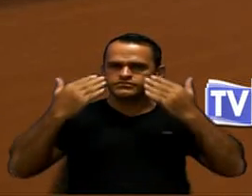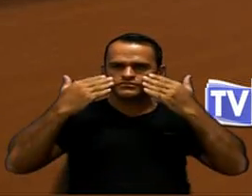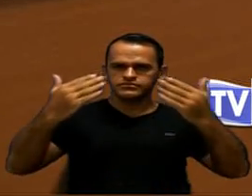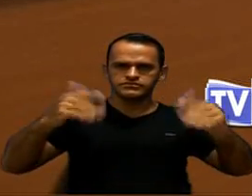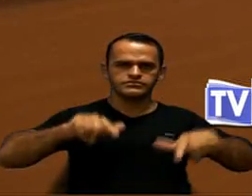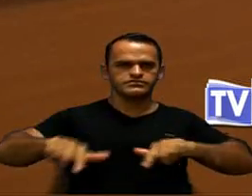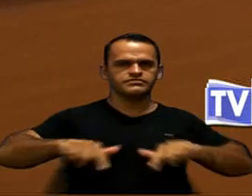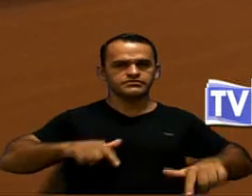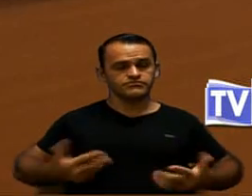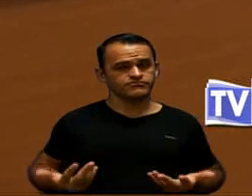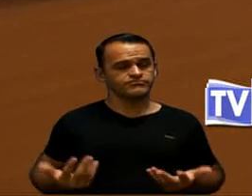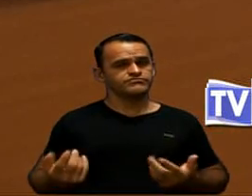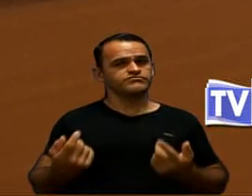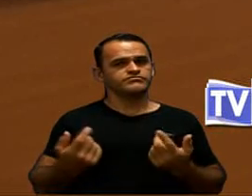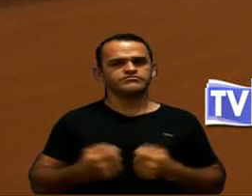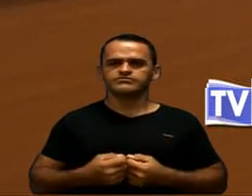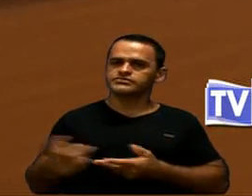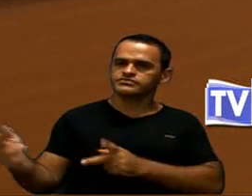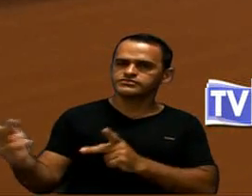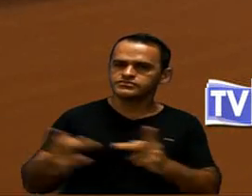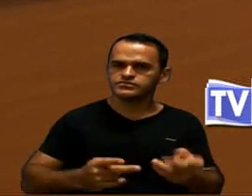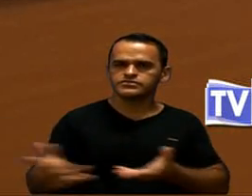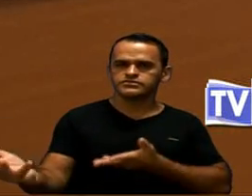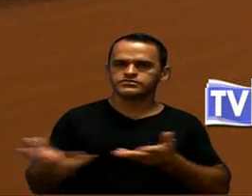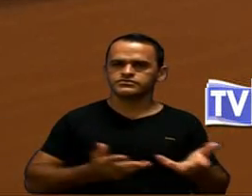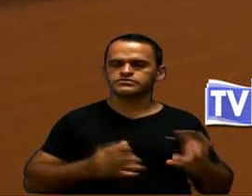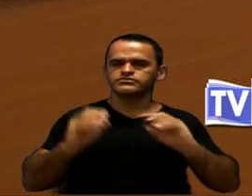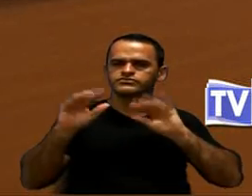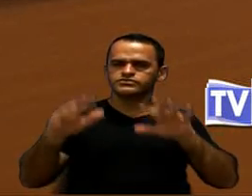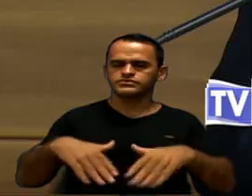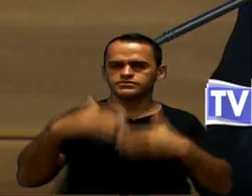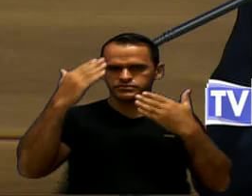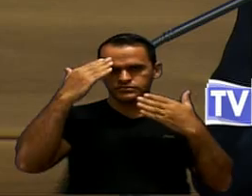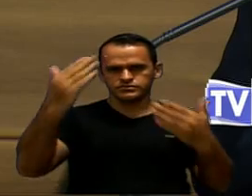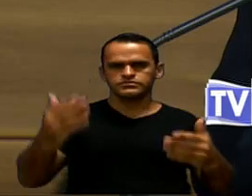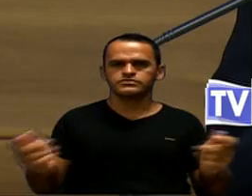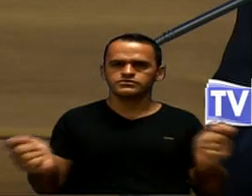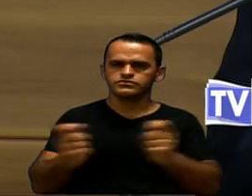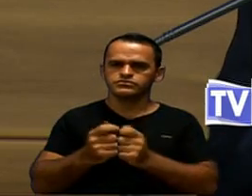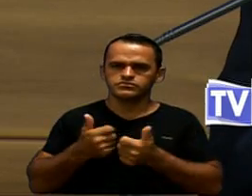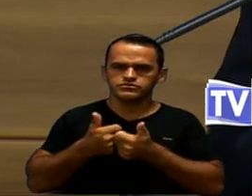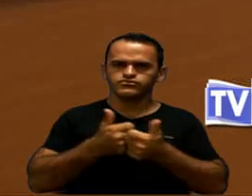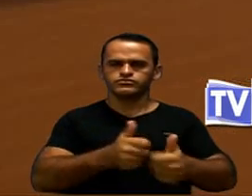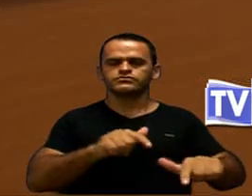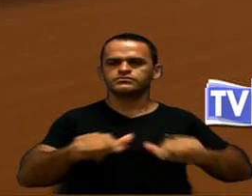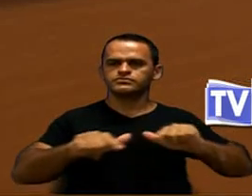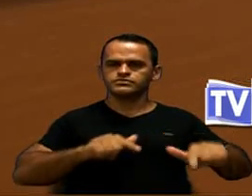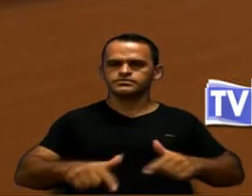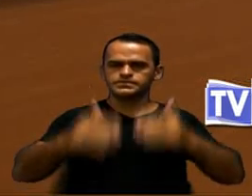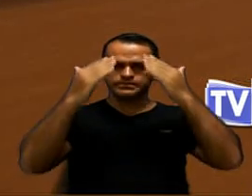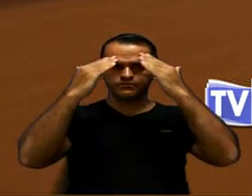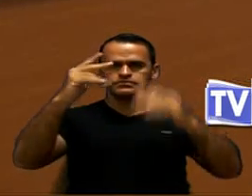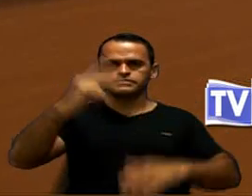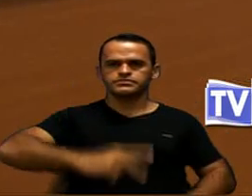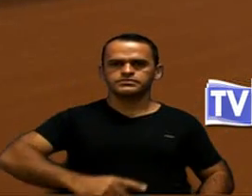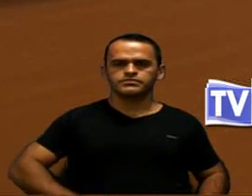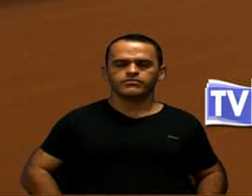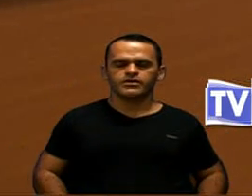Sejam bem-vindos. Sejam bem-vindos, Deus abençoe vocês, obrigado por acompanhar os nossos trabalhos. Obrigado, senhor